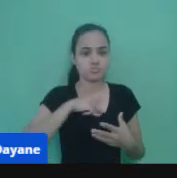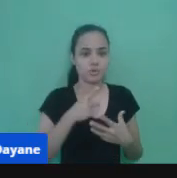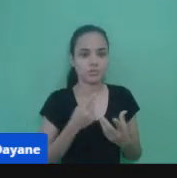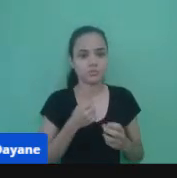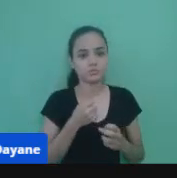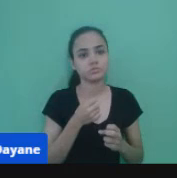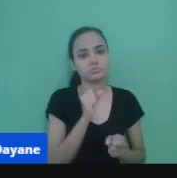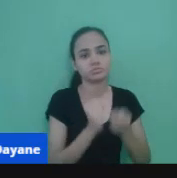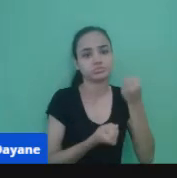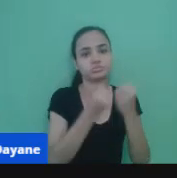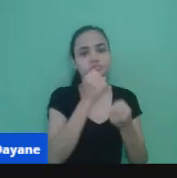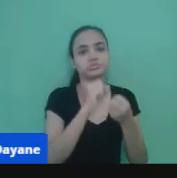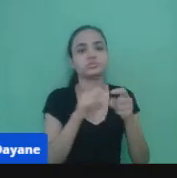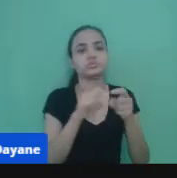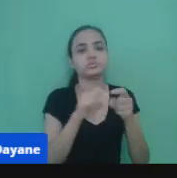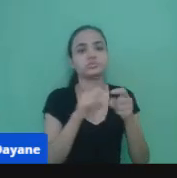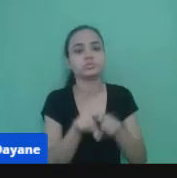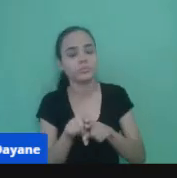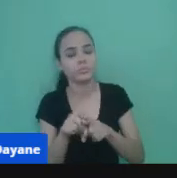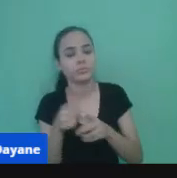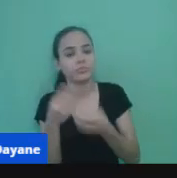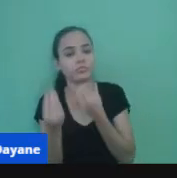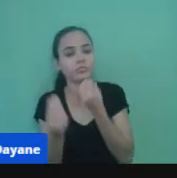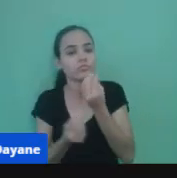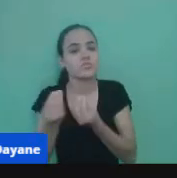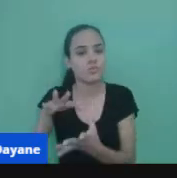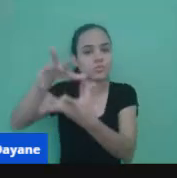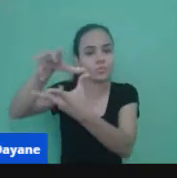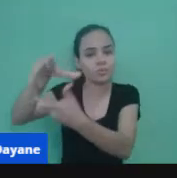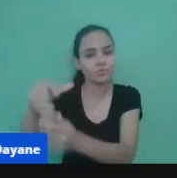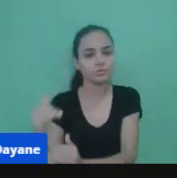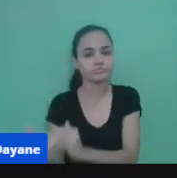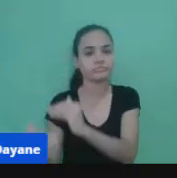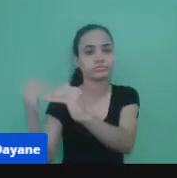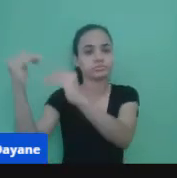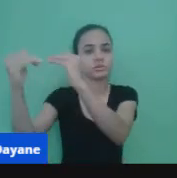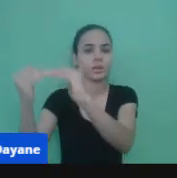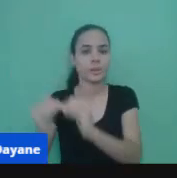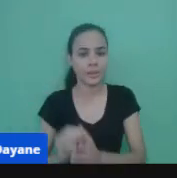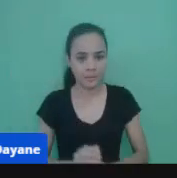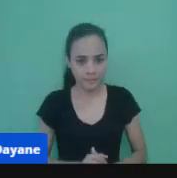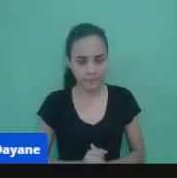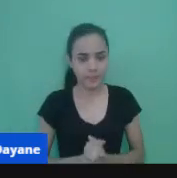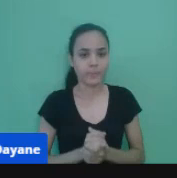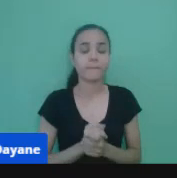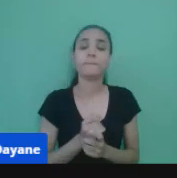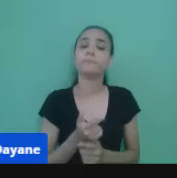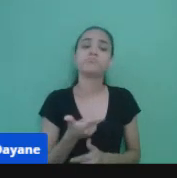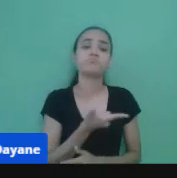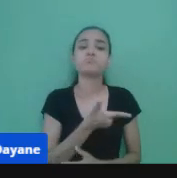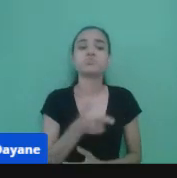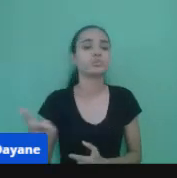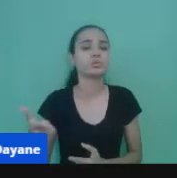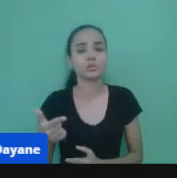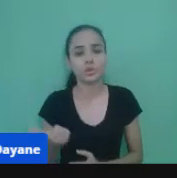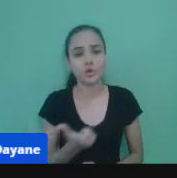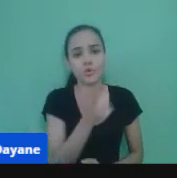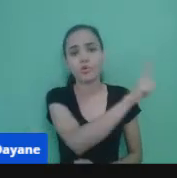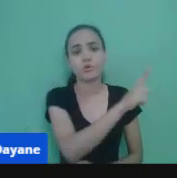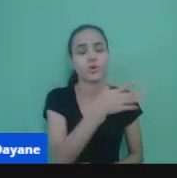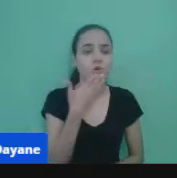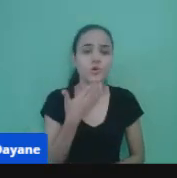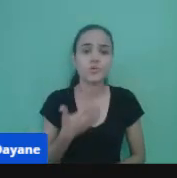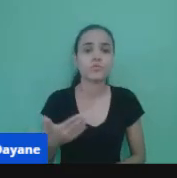que a geografia não tem nenhum outro melhor componente que possa fazer isso do que a gente com